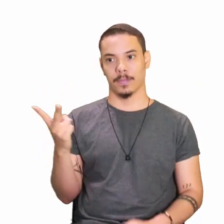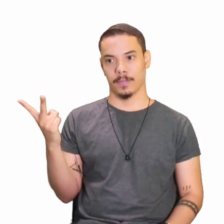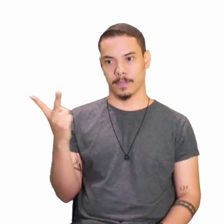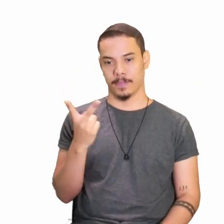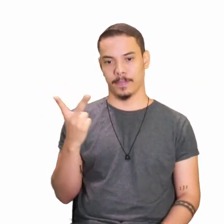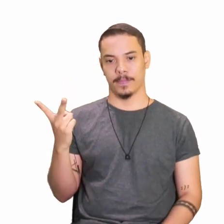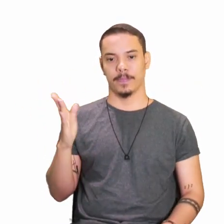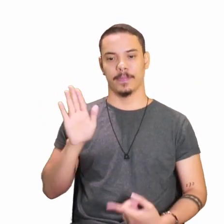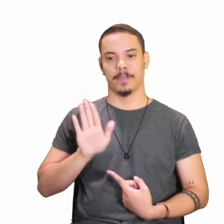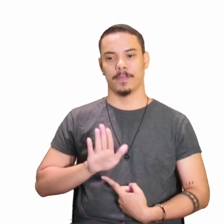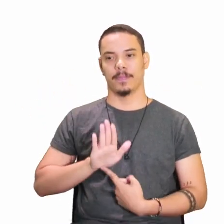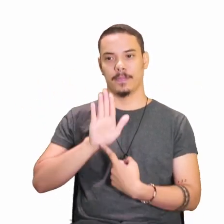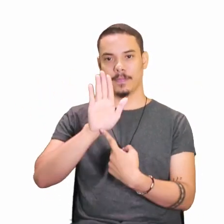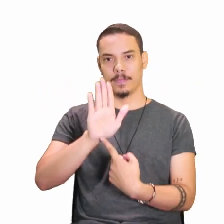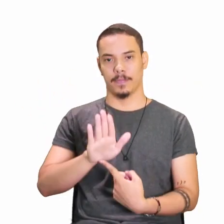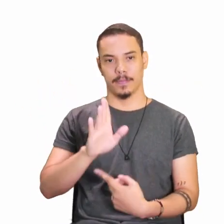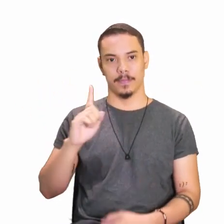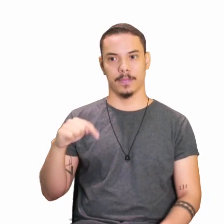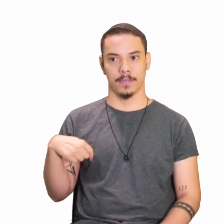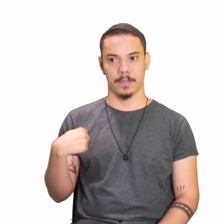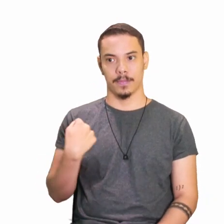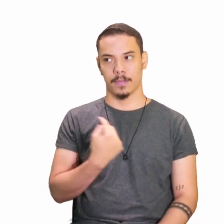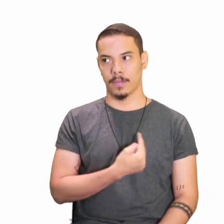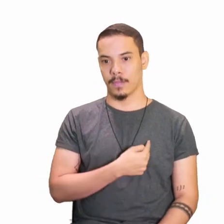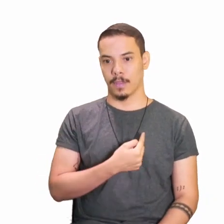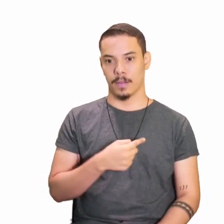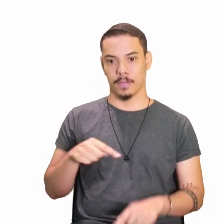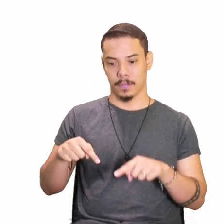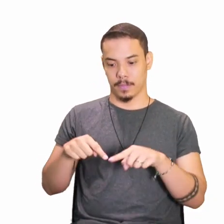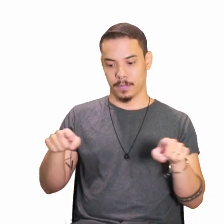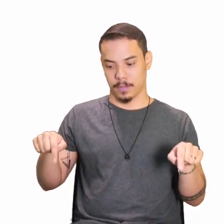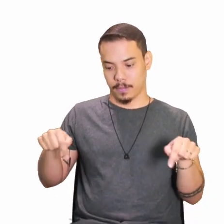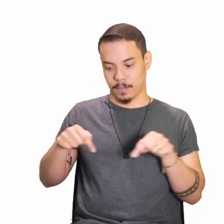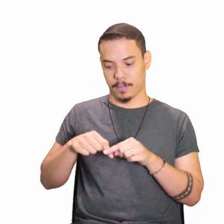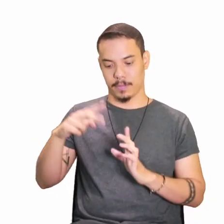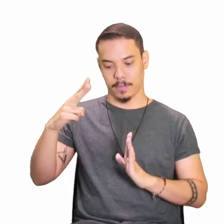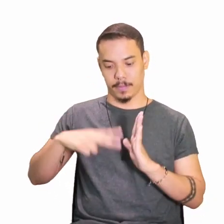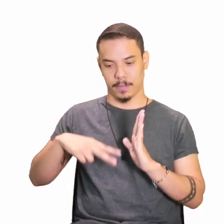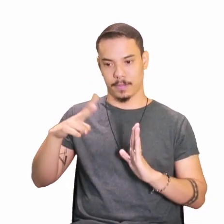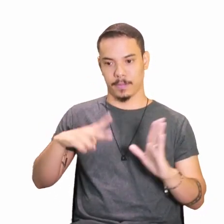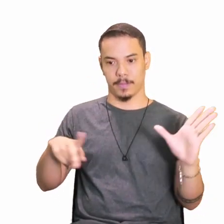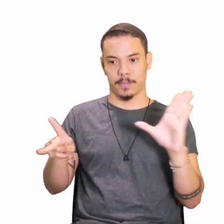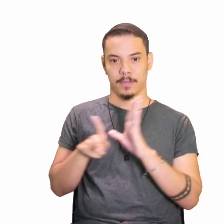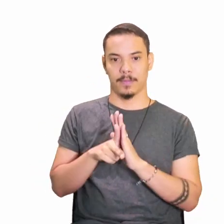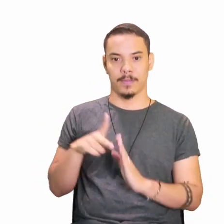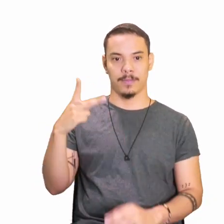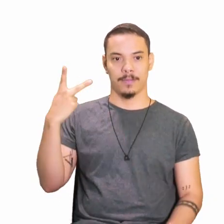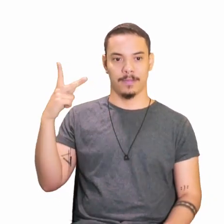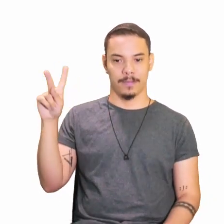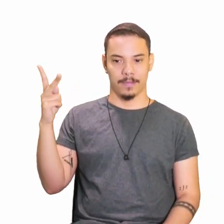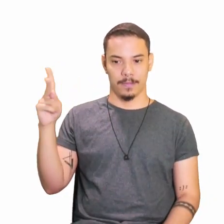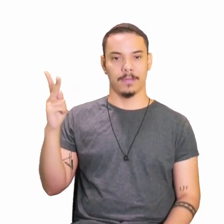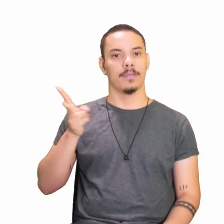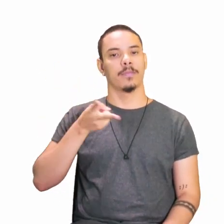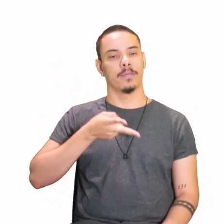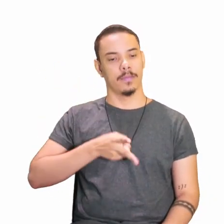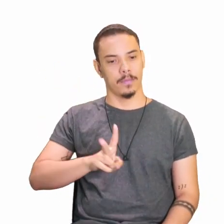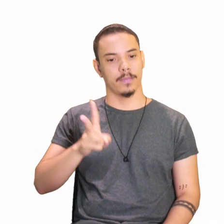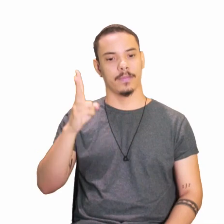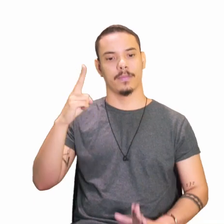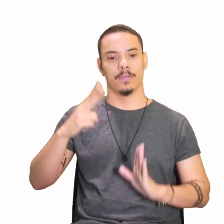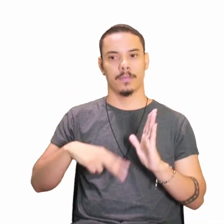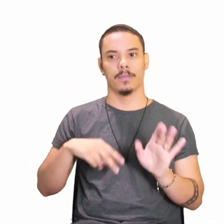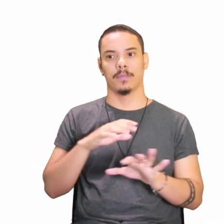mostrou aqui mostrando para gente o cantinho de leitura delas tá certo e continue na